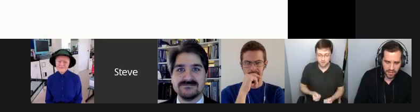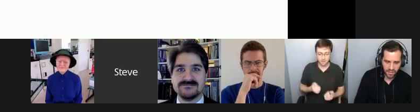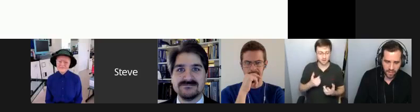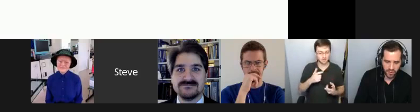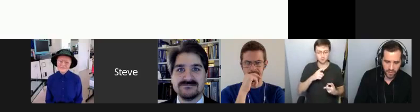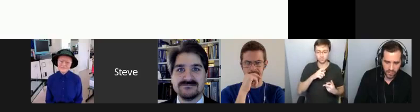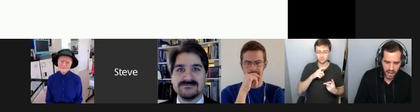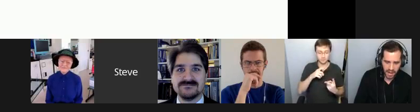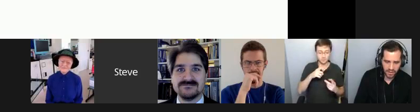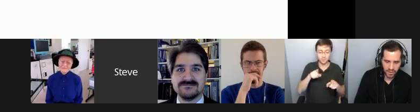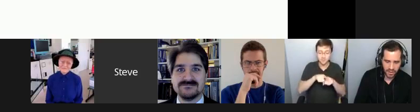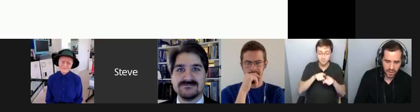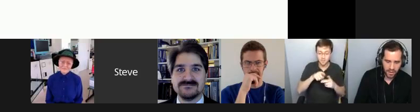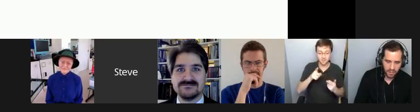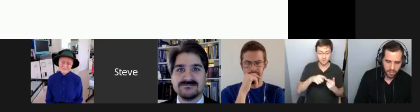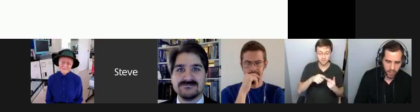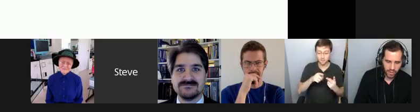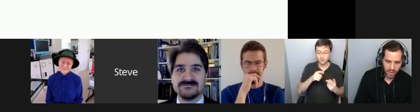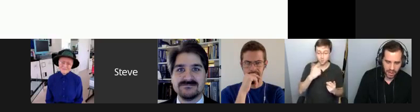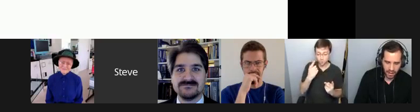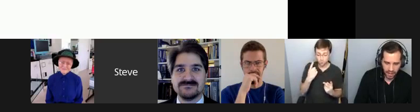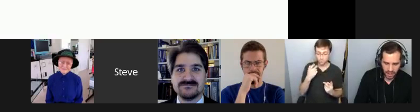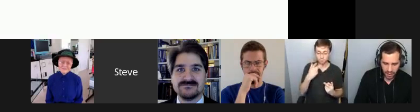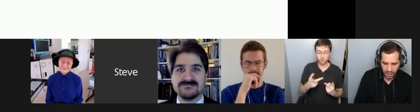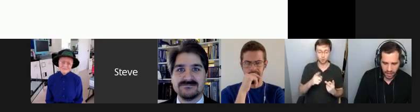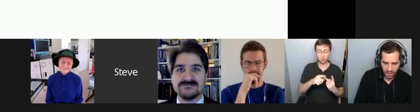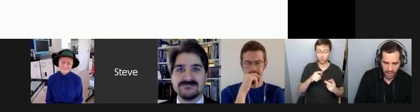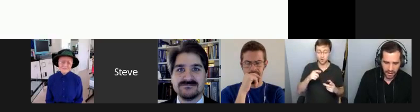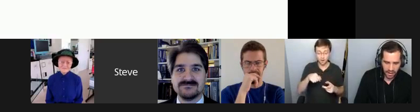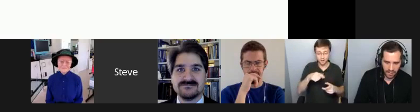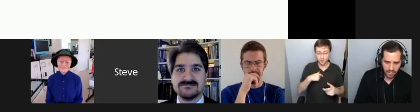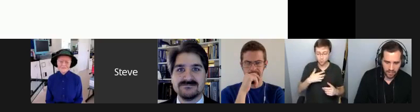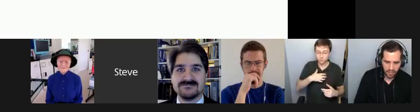sim, nós tivemos dificuldade porque